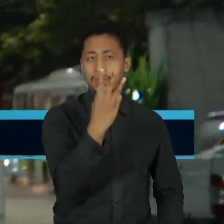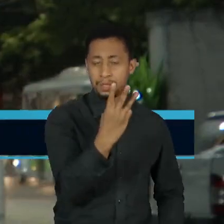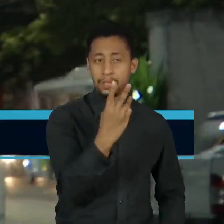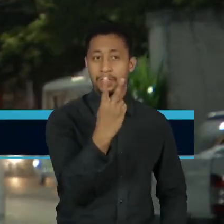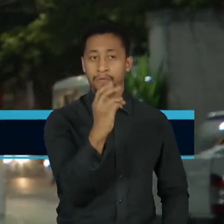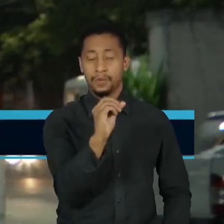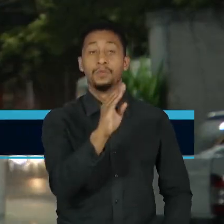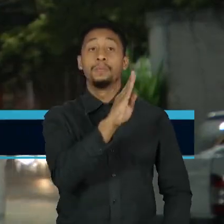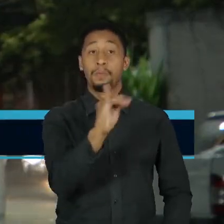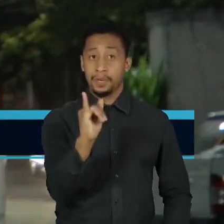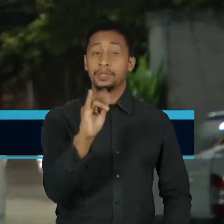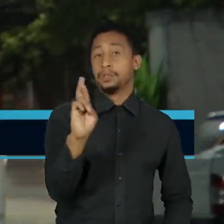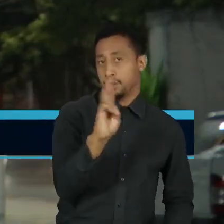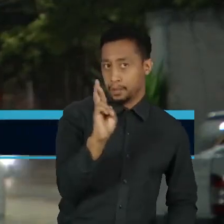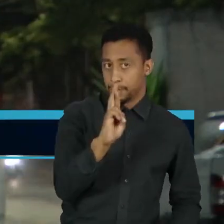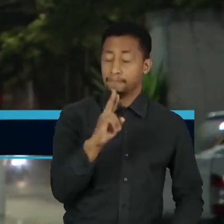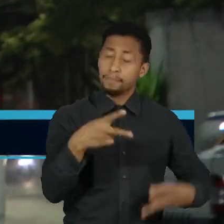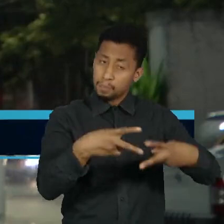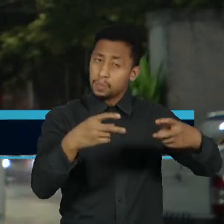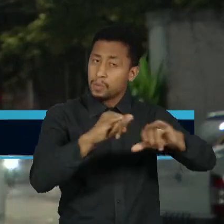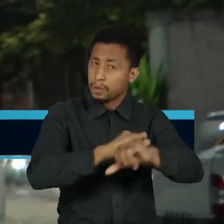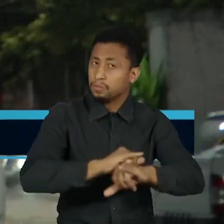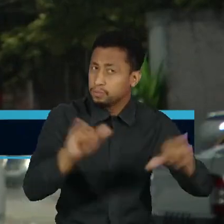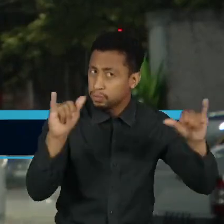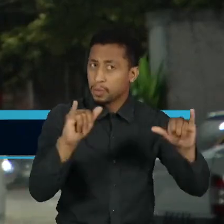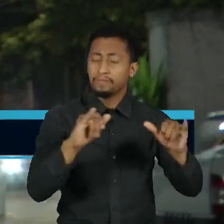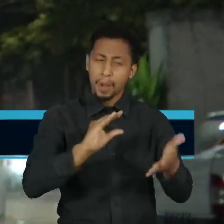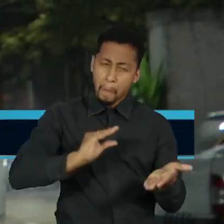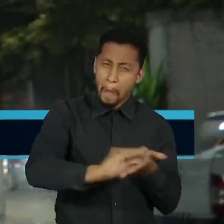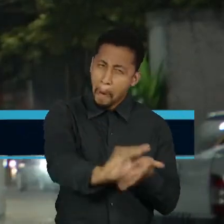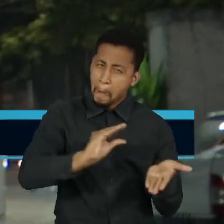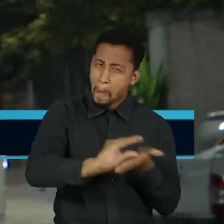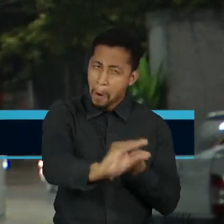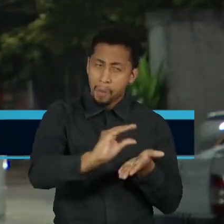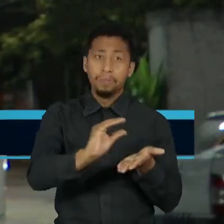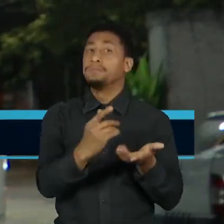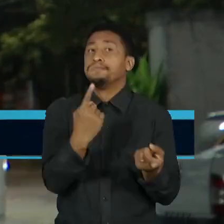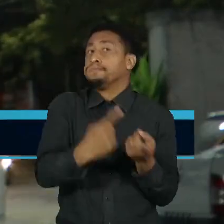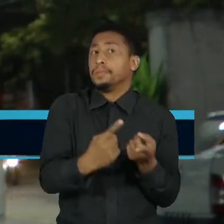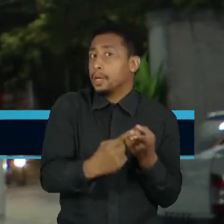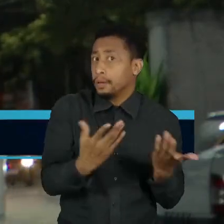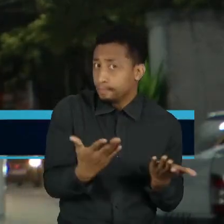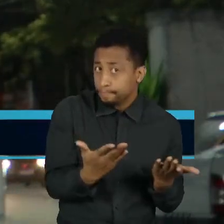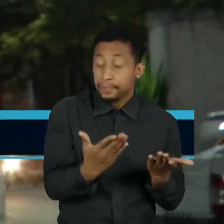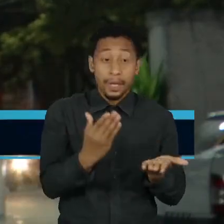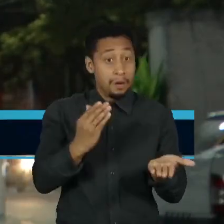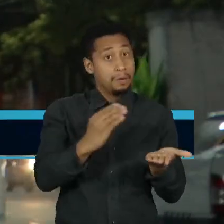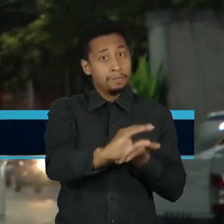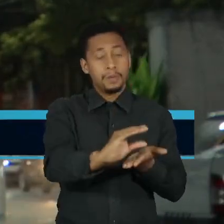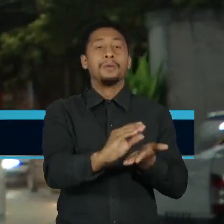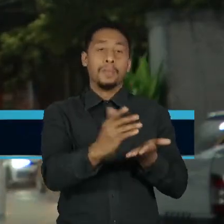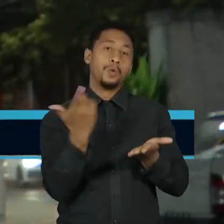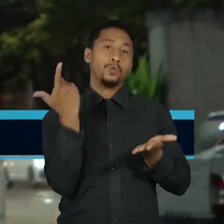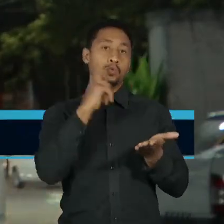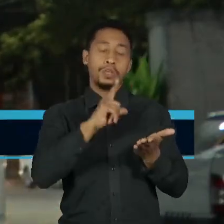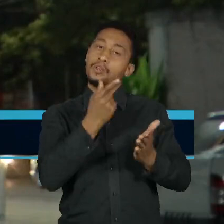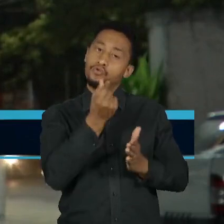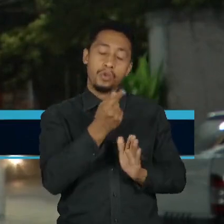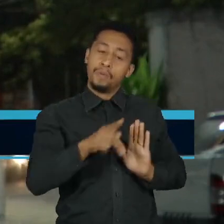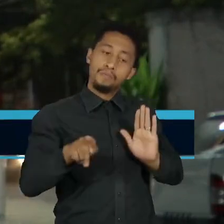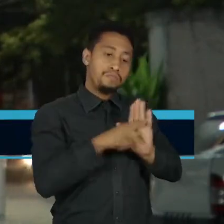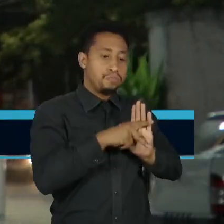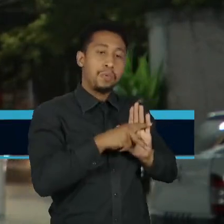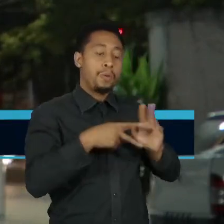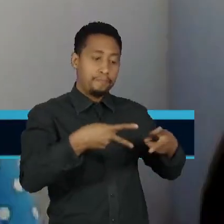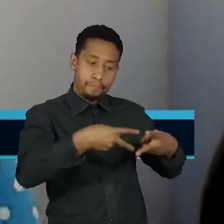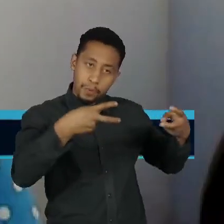de reais. Segundo a companhia, o aumento dos investimentos deve ser garantido prioritariamente por recursos próprios gerados